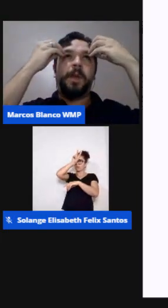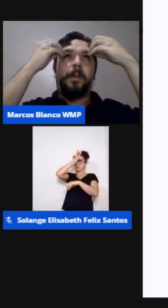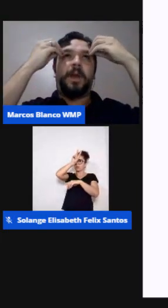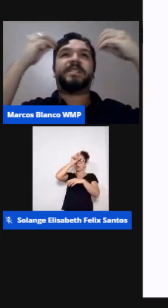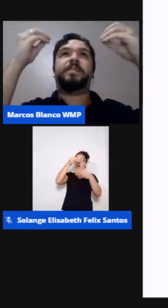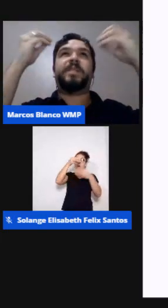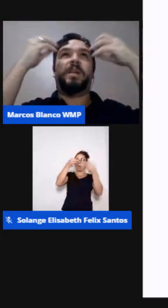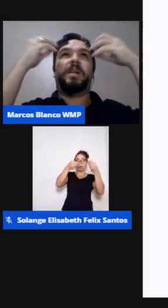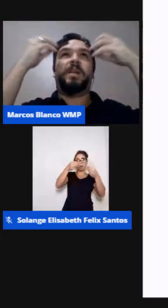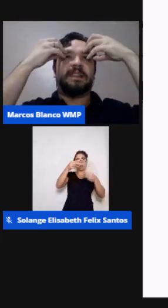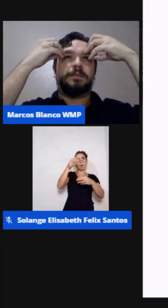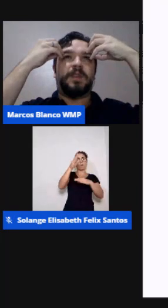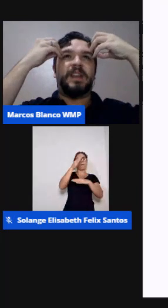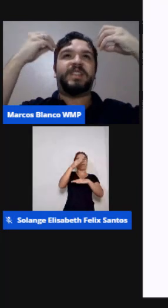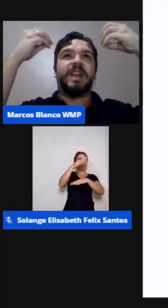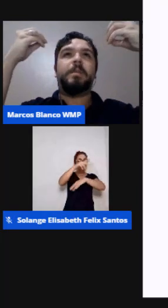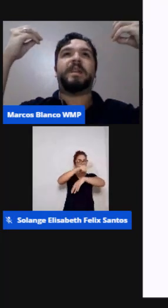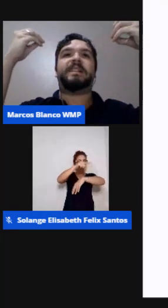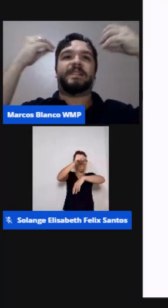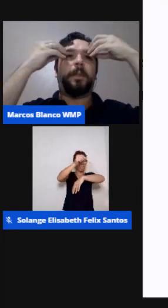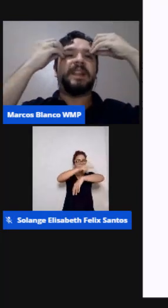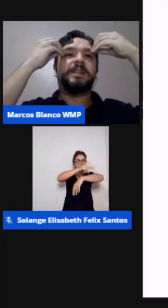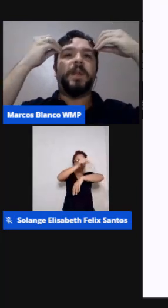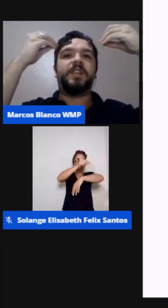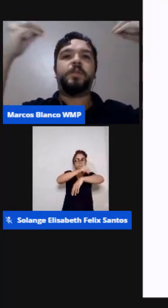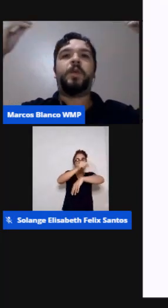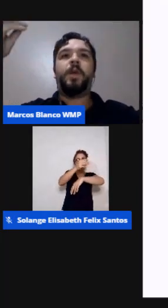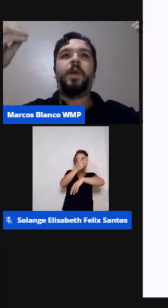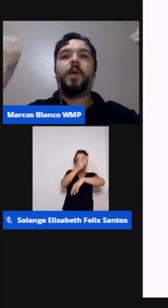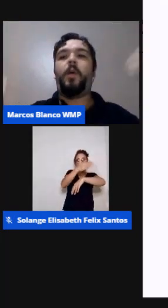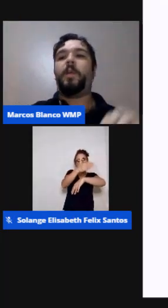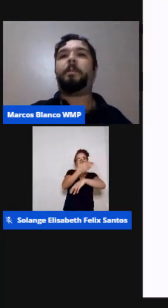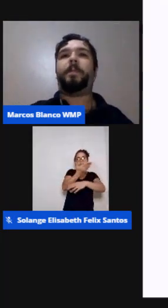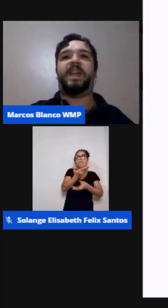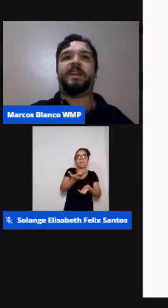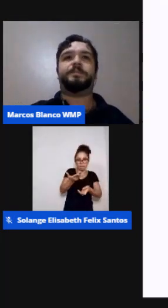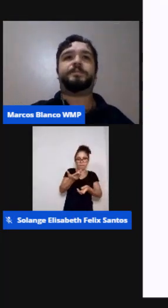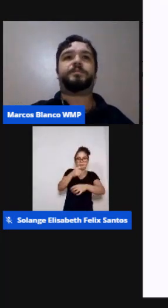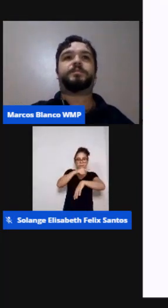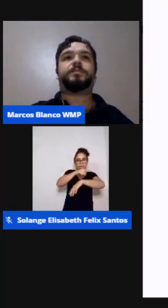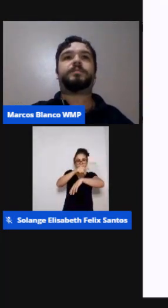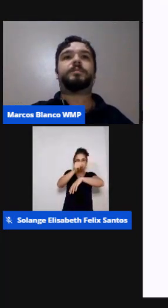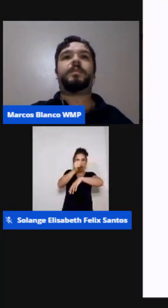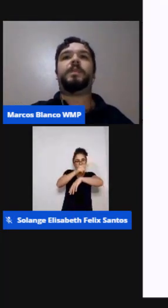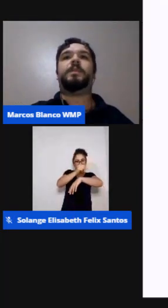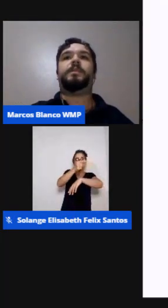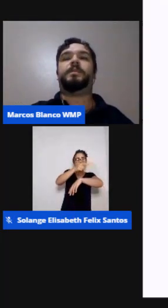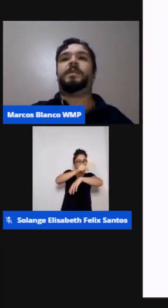ver o macho, por causa que ele chama mais atenção, parece mesmo uma pena.